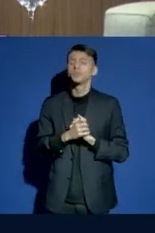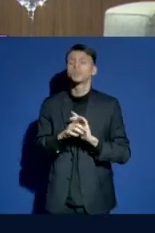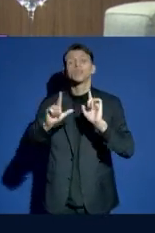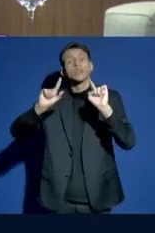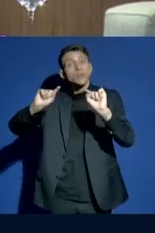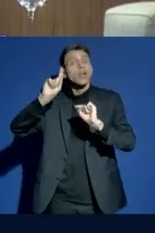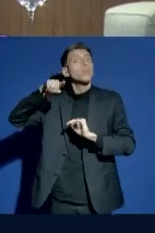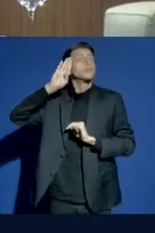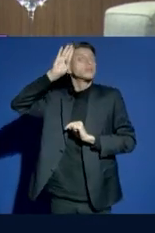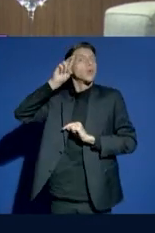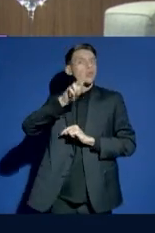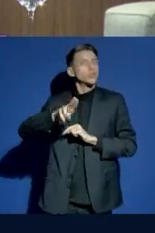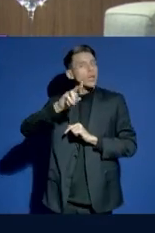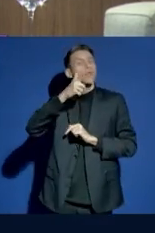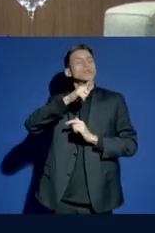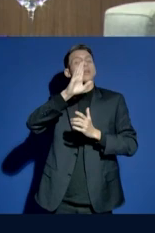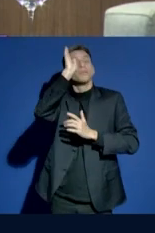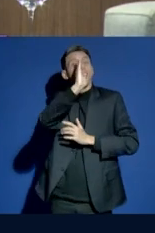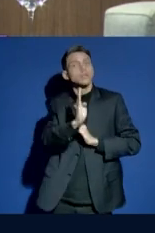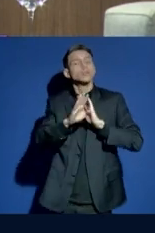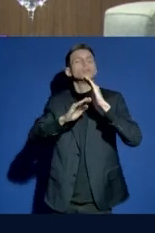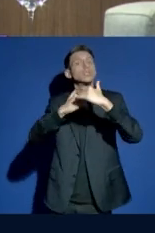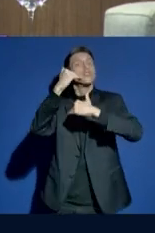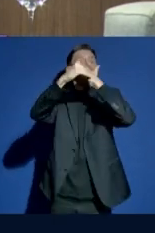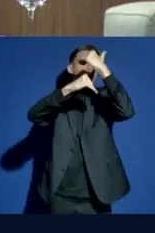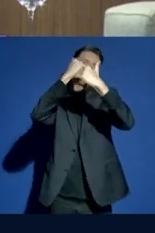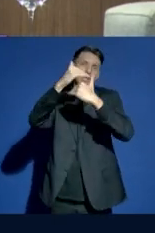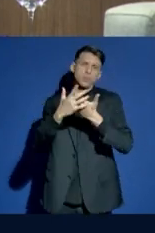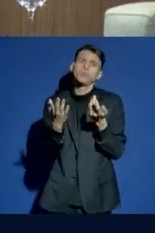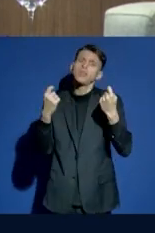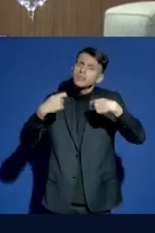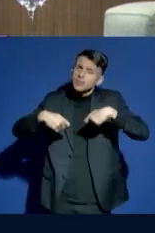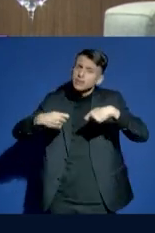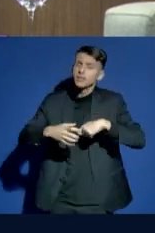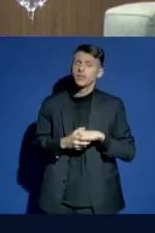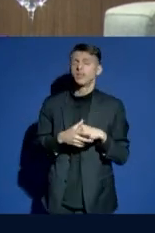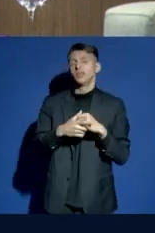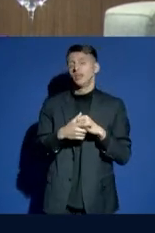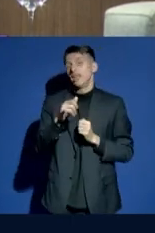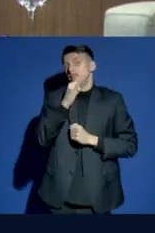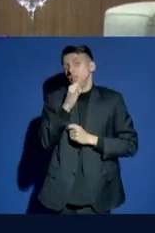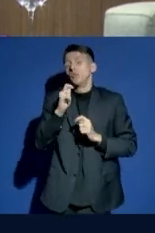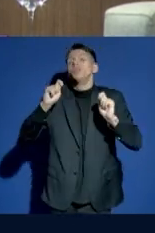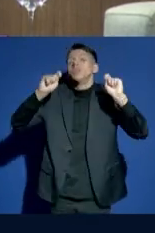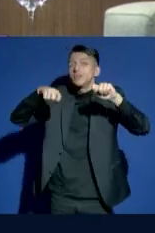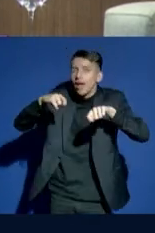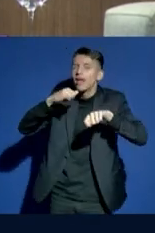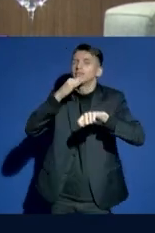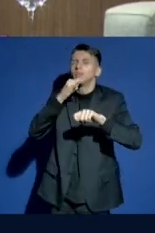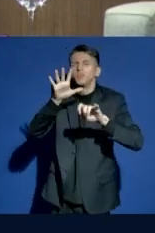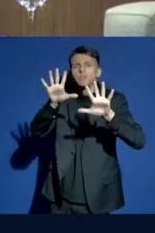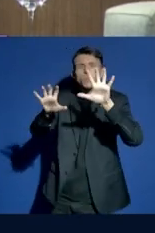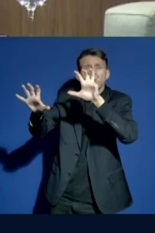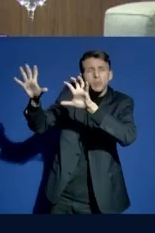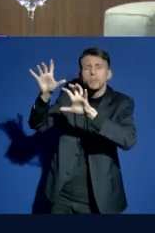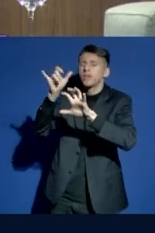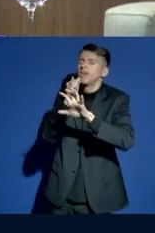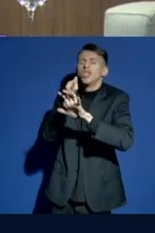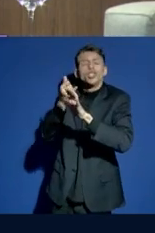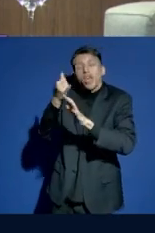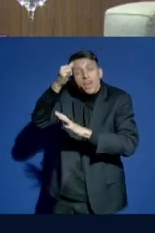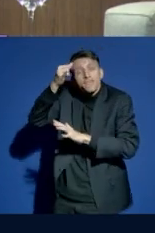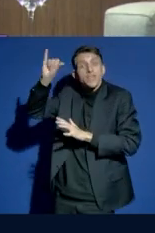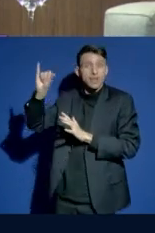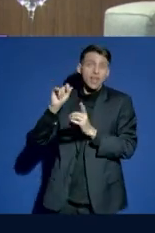ao desenvolvimento Nacional então primeiro nós temos lá a oportunidade de descarbonizar e diminuir essa conta do